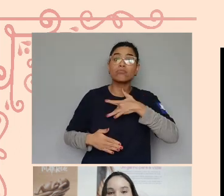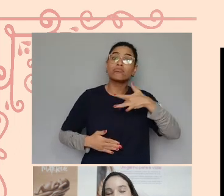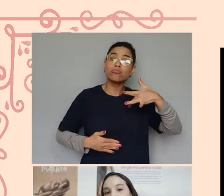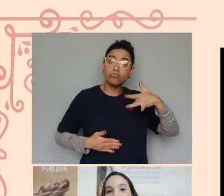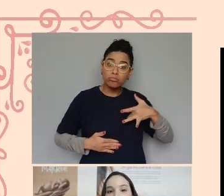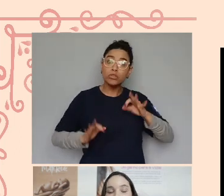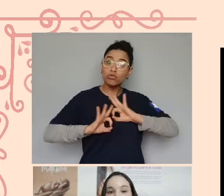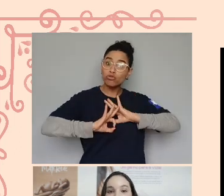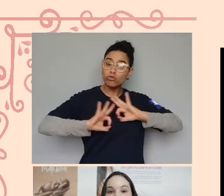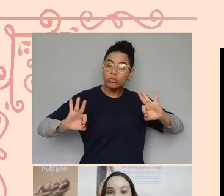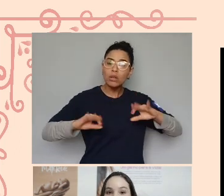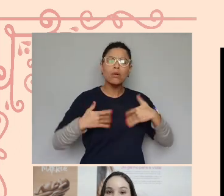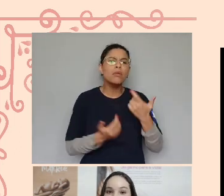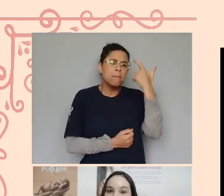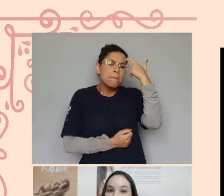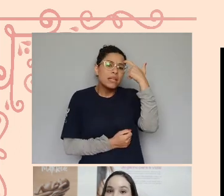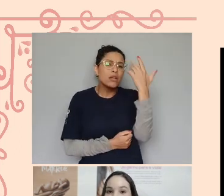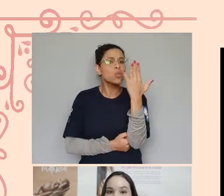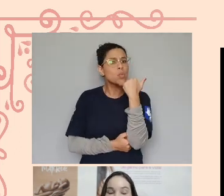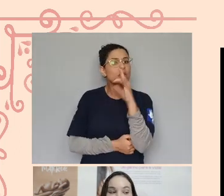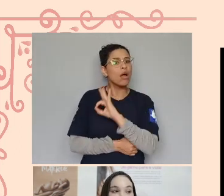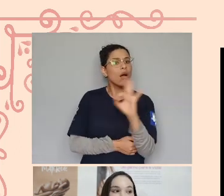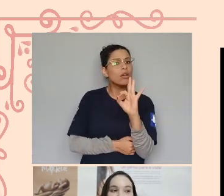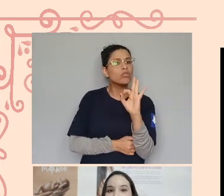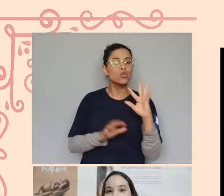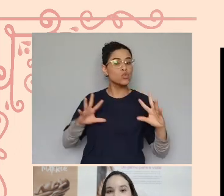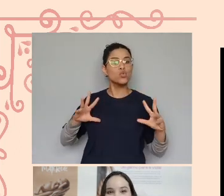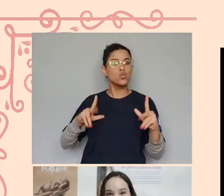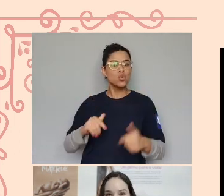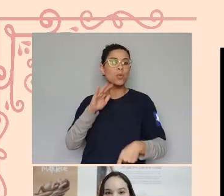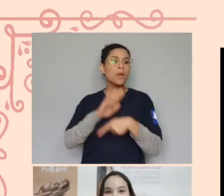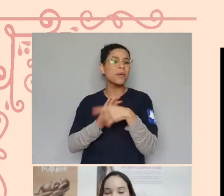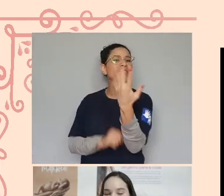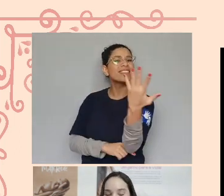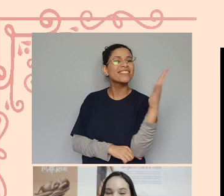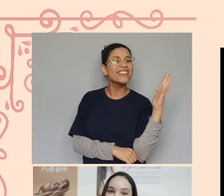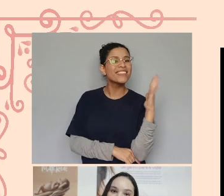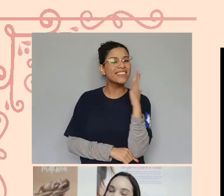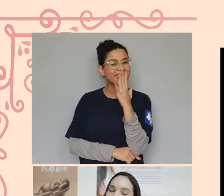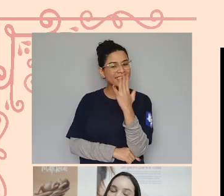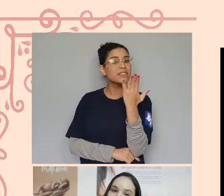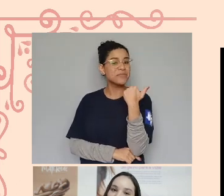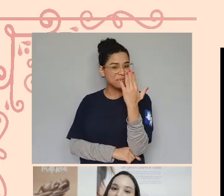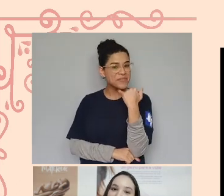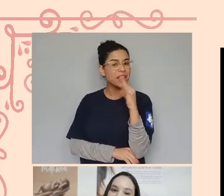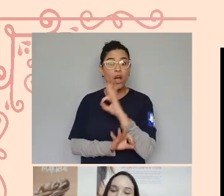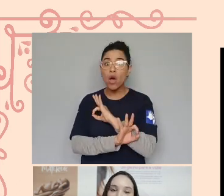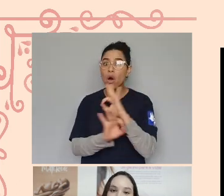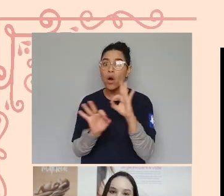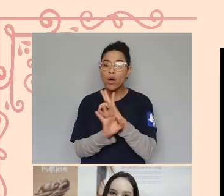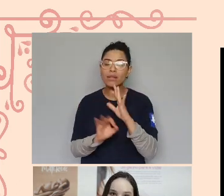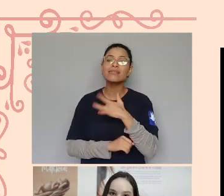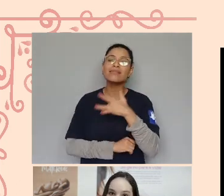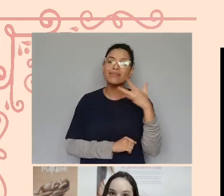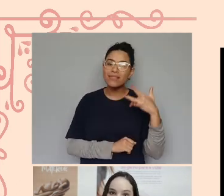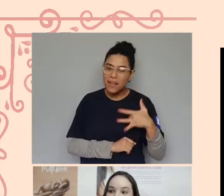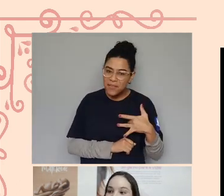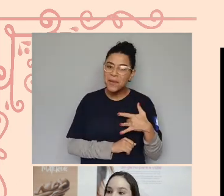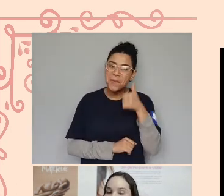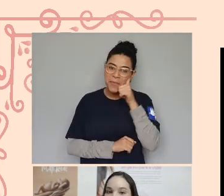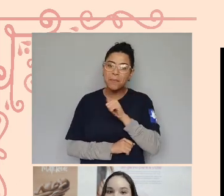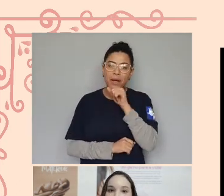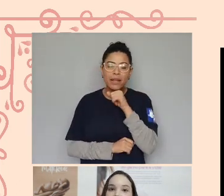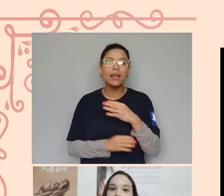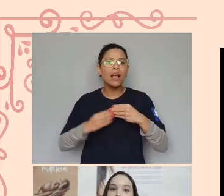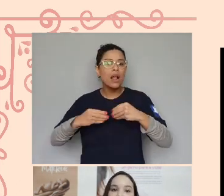gente pensa em uma alimentação in natura, o que a gente pensa? Em tudo que vem da natureza, né? Então, tudo que vem da natureza é saudável para a mãe comer.